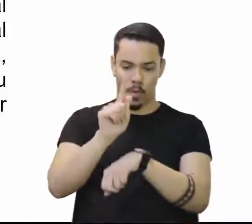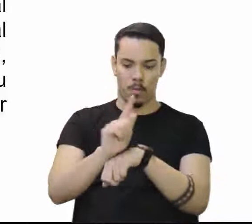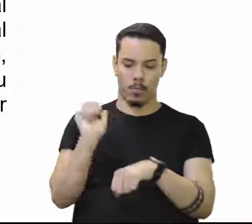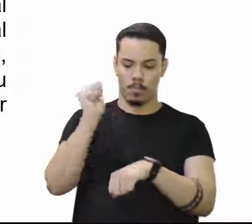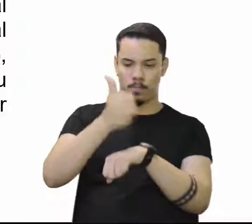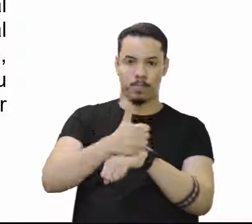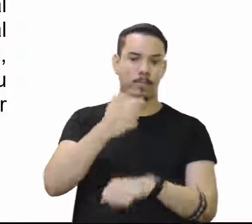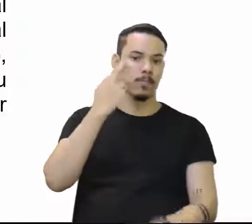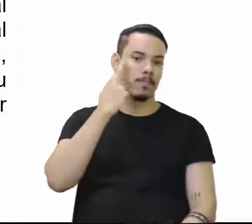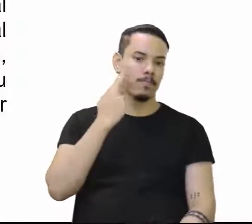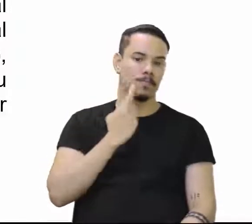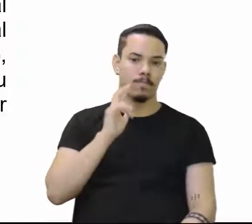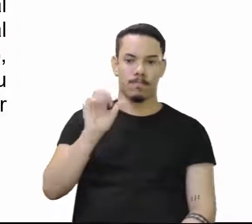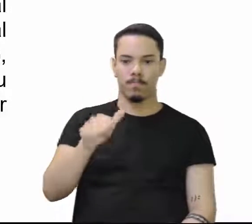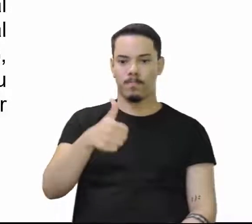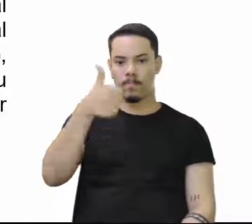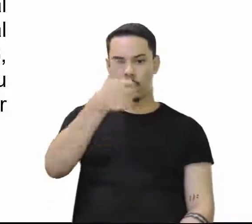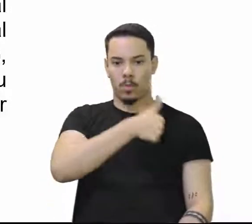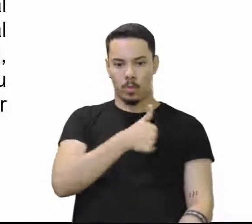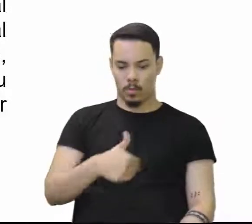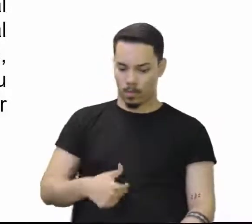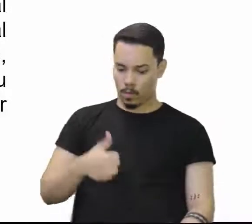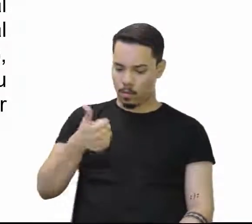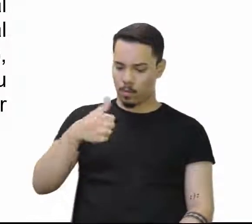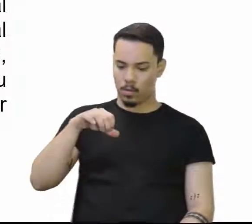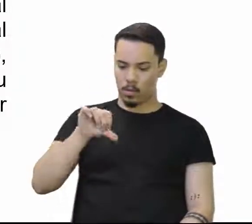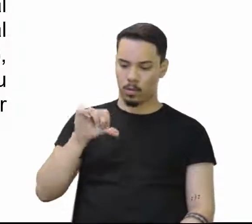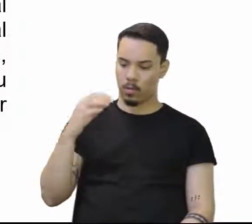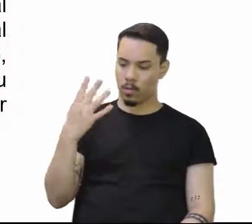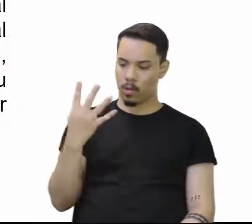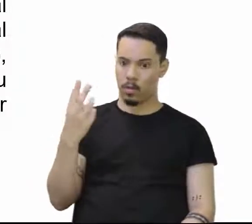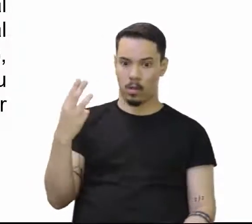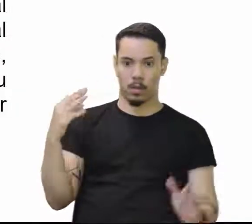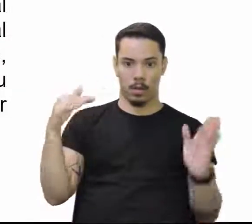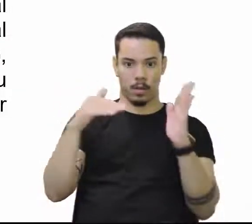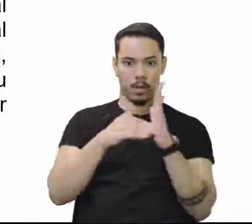tornando seu primeiro governador. Ele vai governar de 43 até